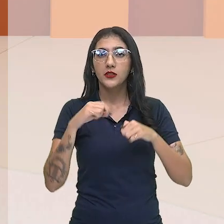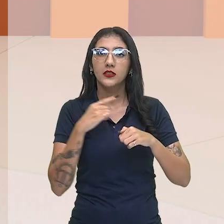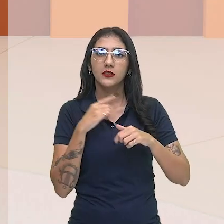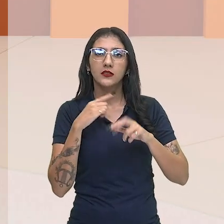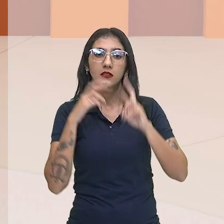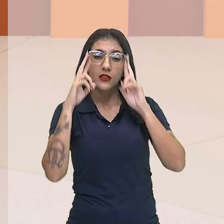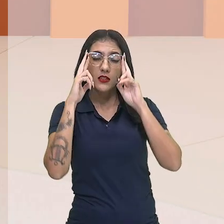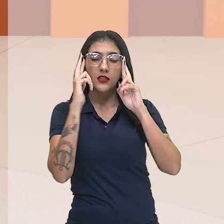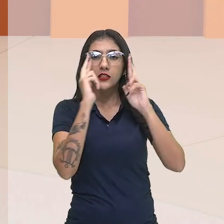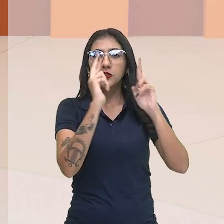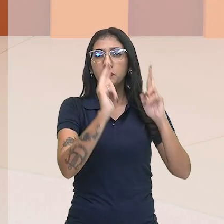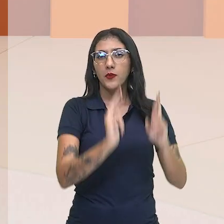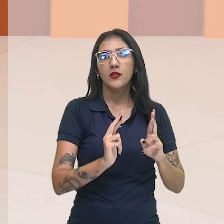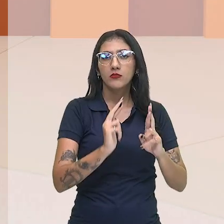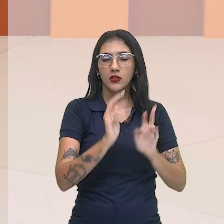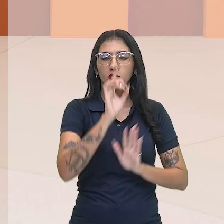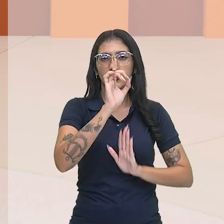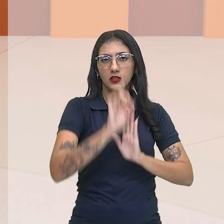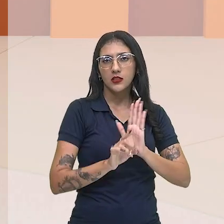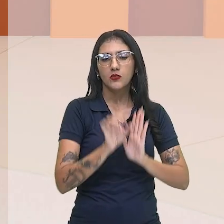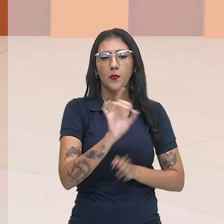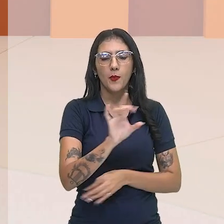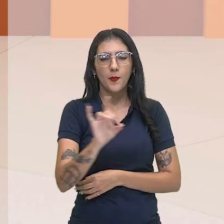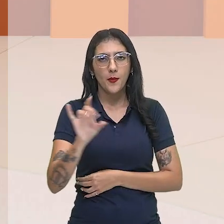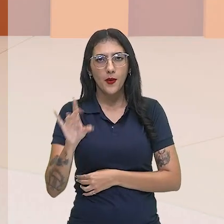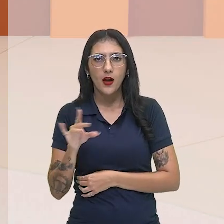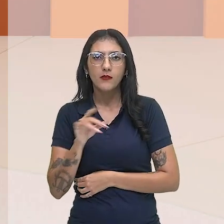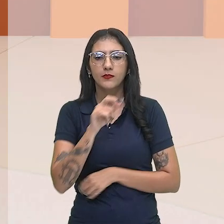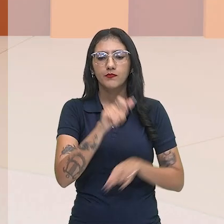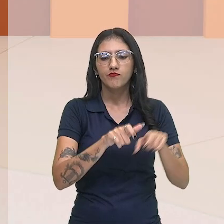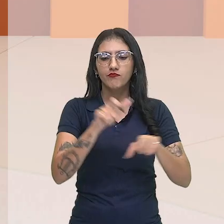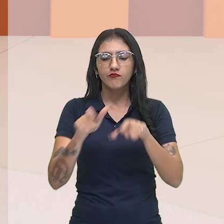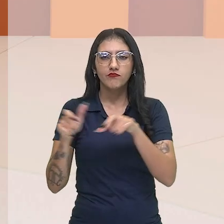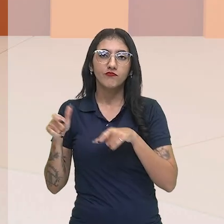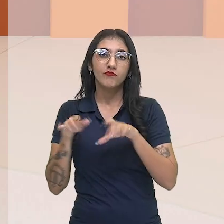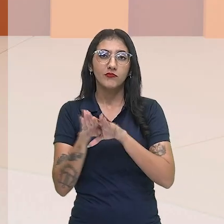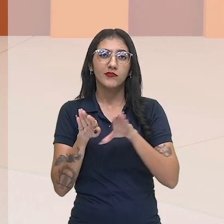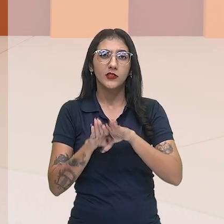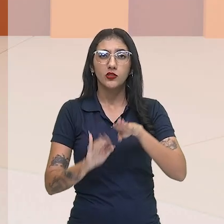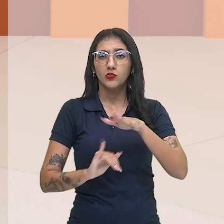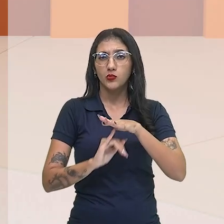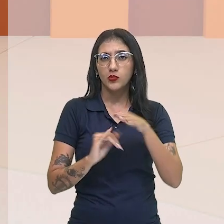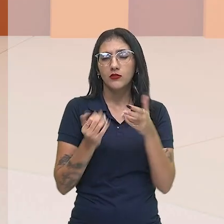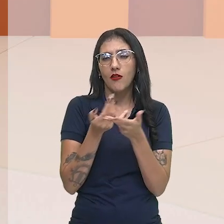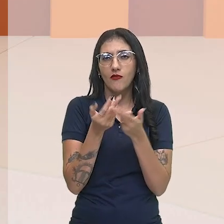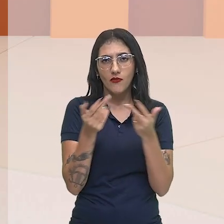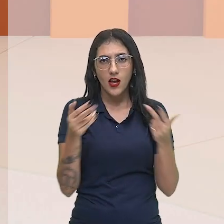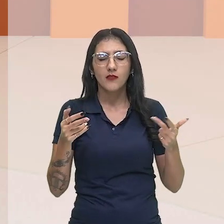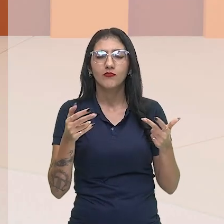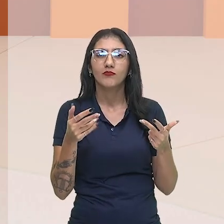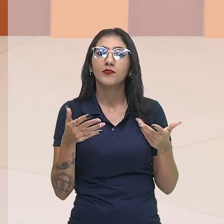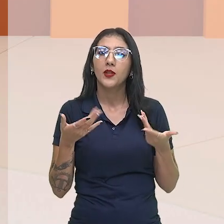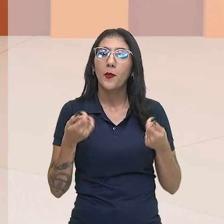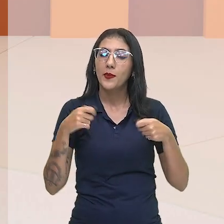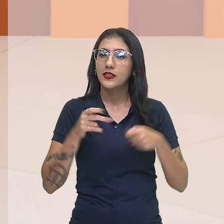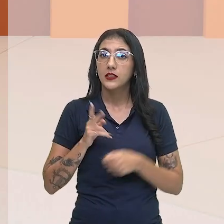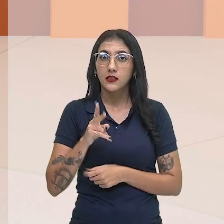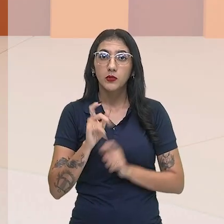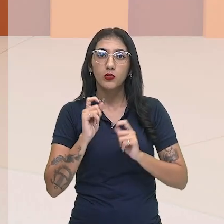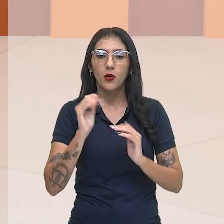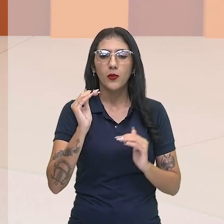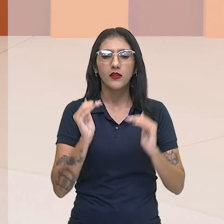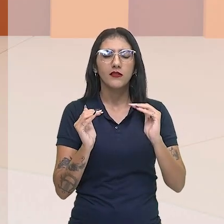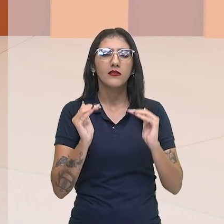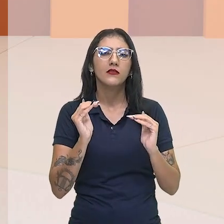aos direitos de cada cidadão e de cada instituição. Ou seja, é um equilíbrio sempre,